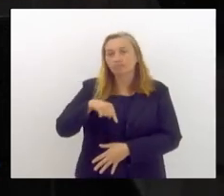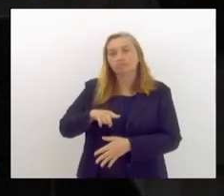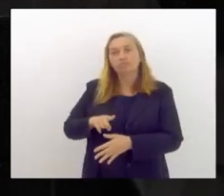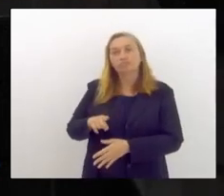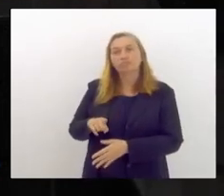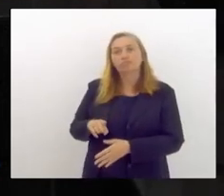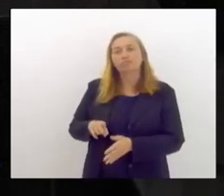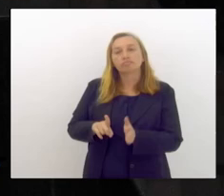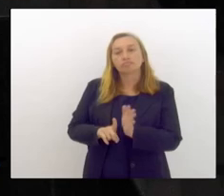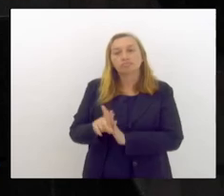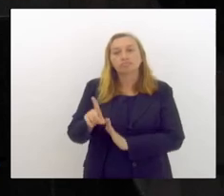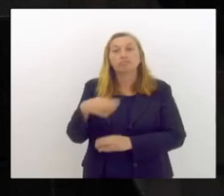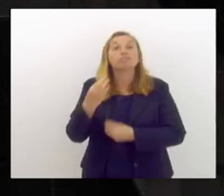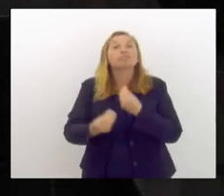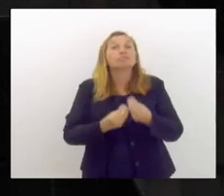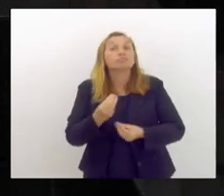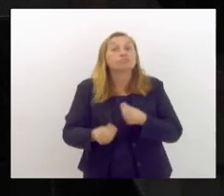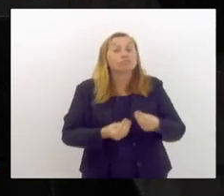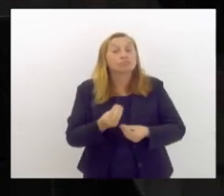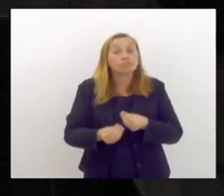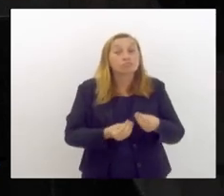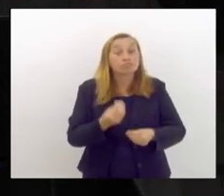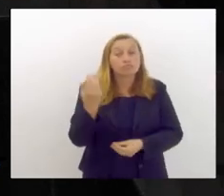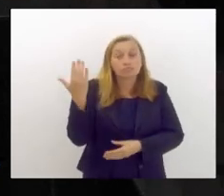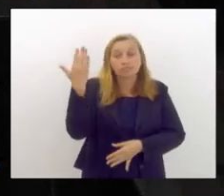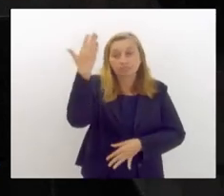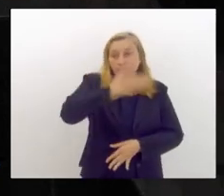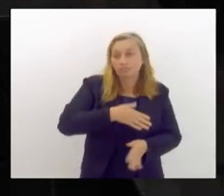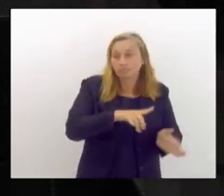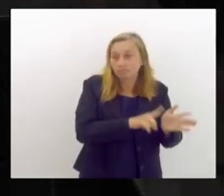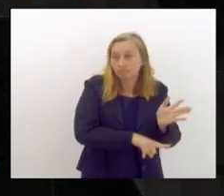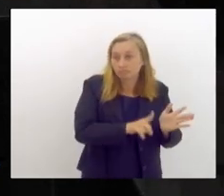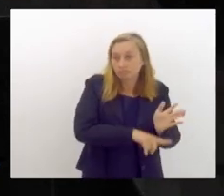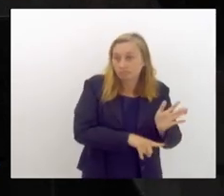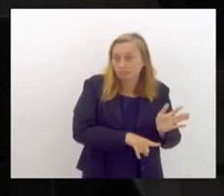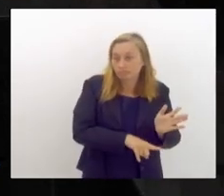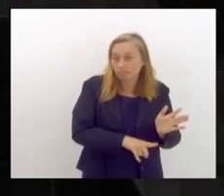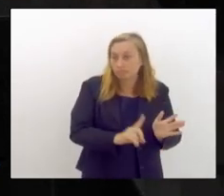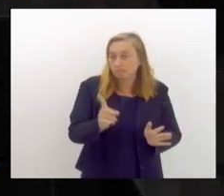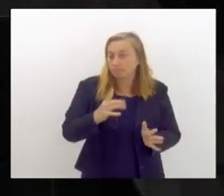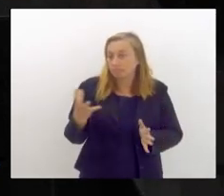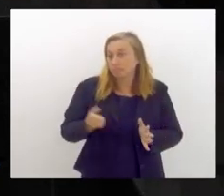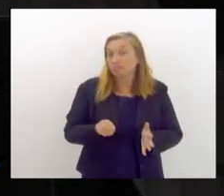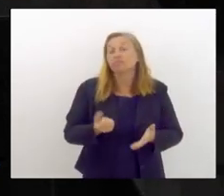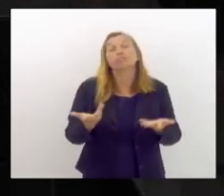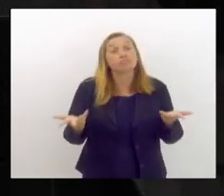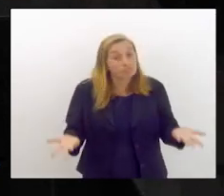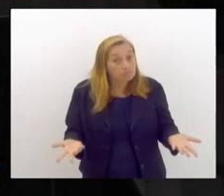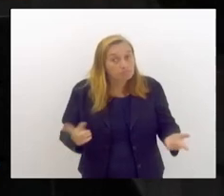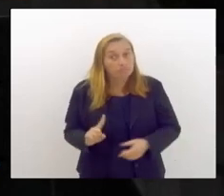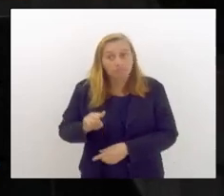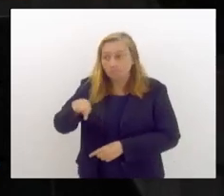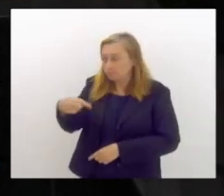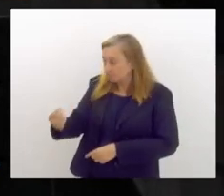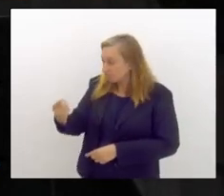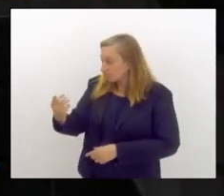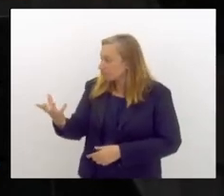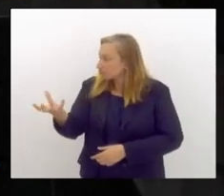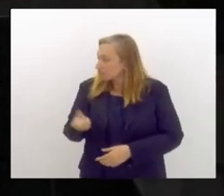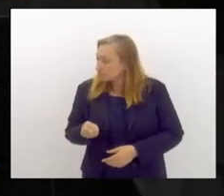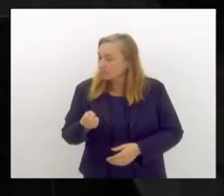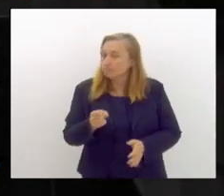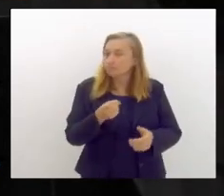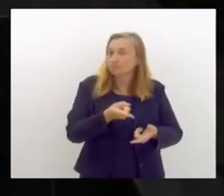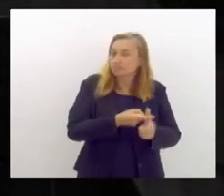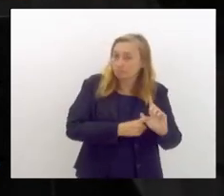esse questionamento. Como prestar contas de algo que ainda não foi recebido? E depois que se recebe e fez